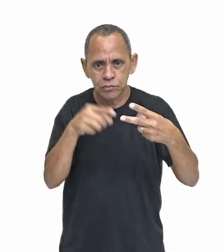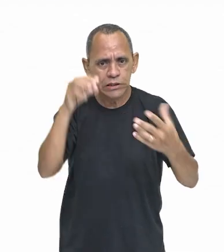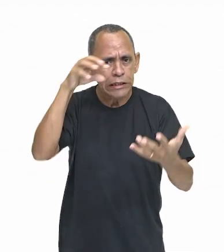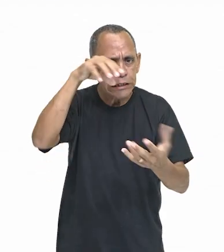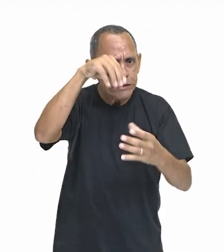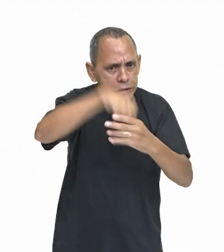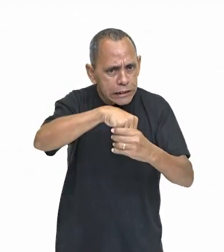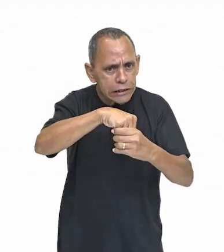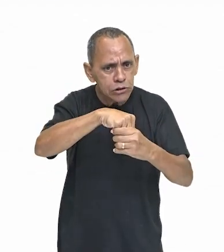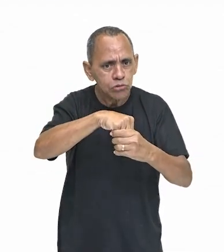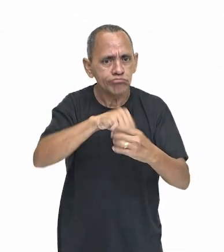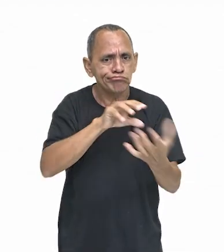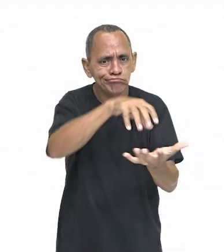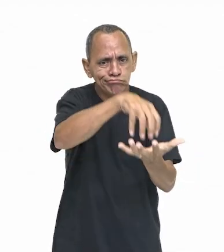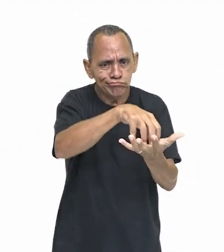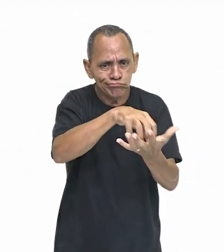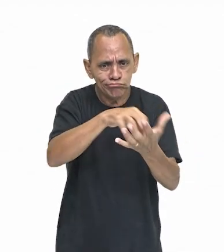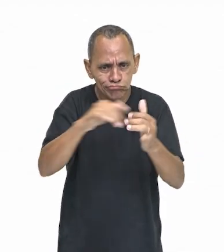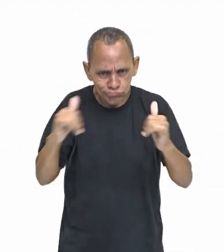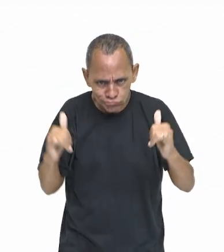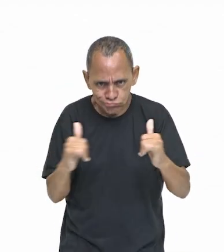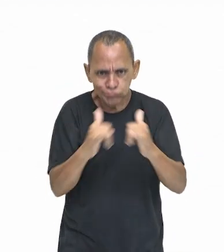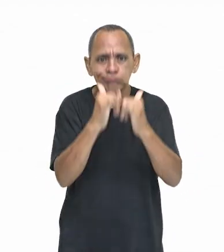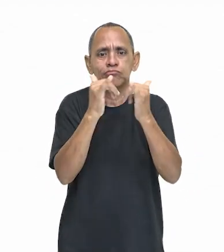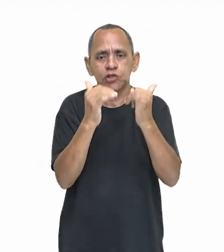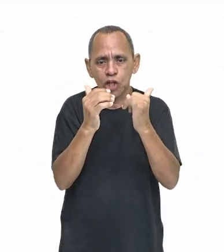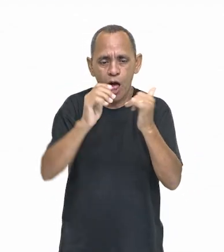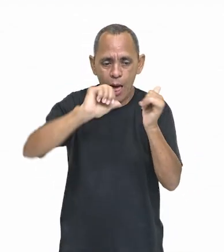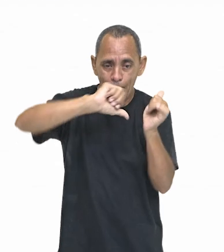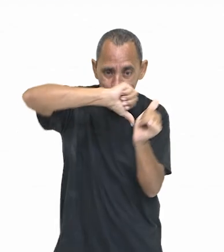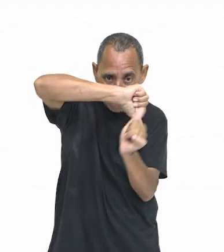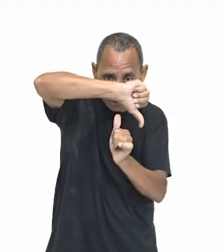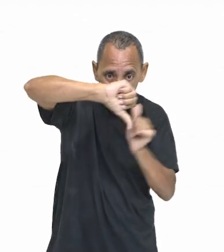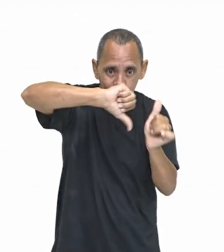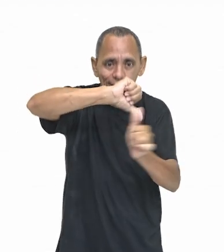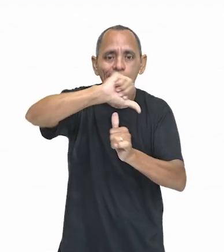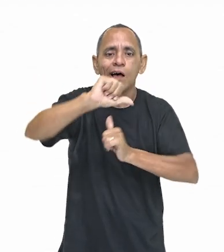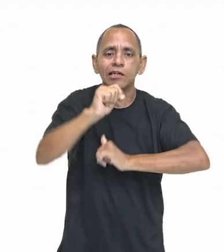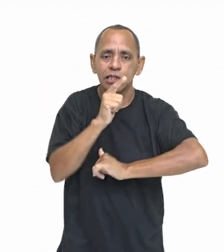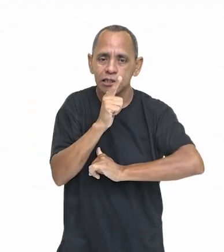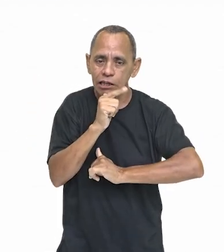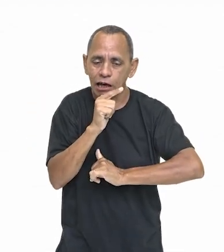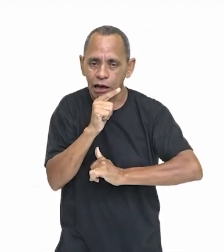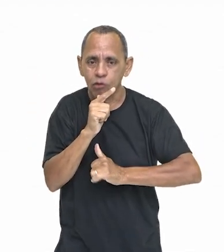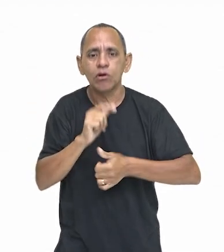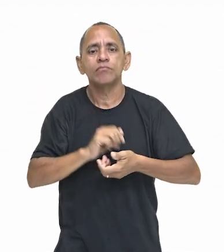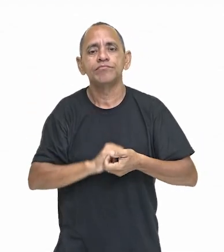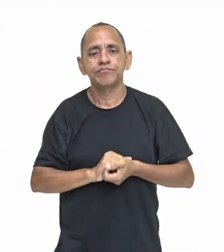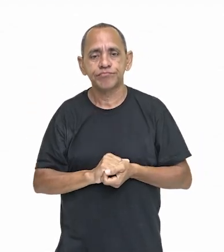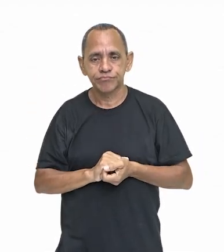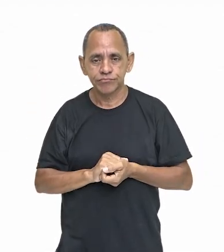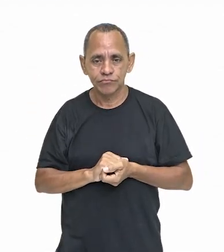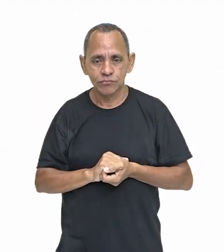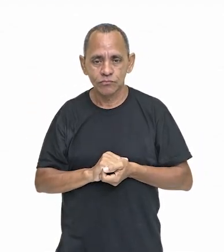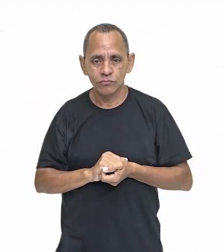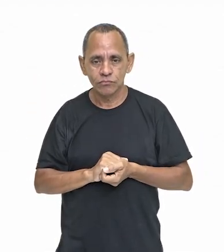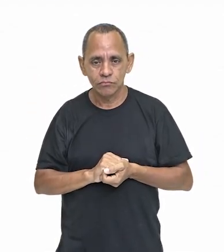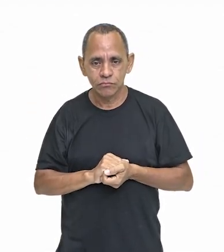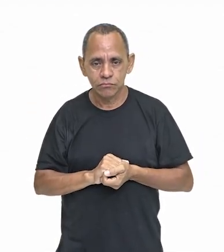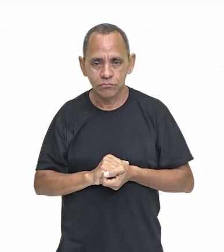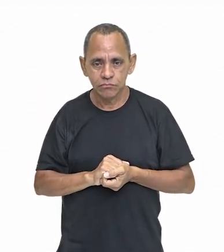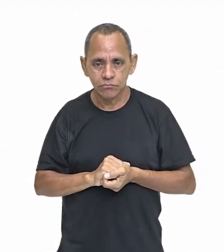usinas hidrelétricas que se dá a conversão da energia potencial da água armazenada nos